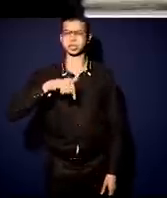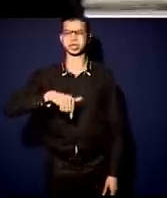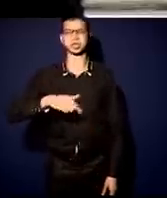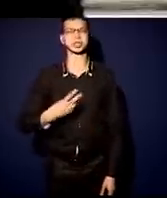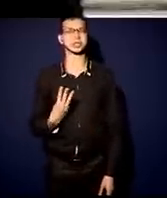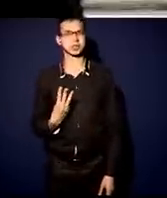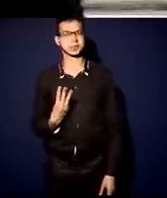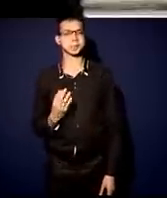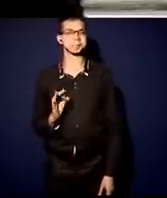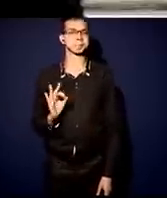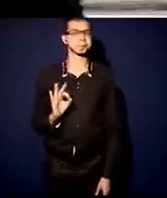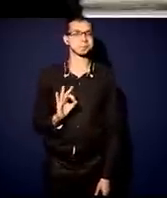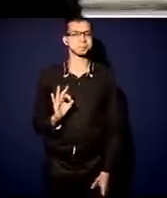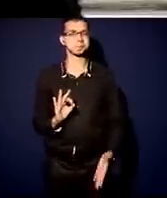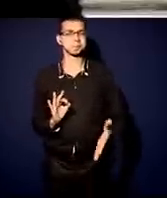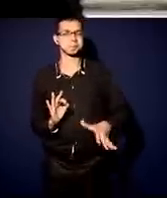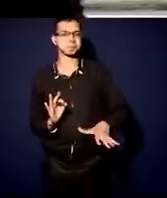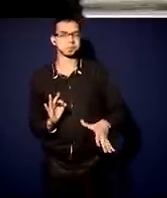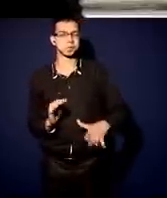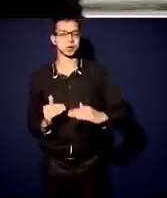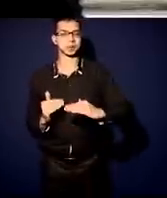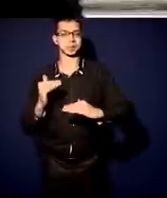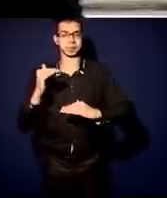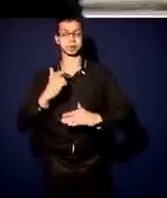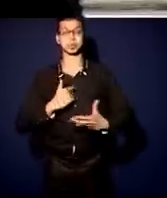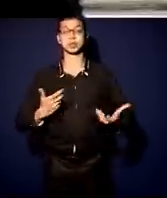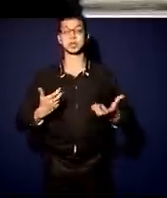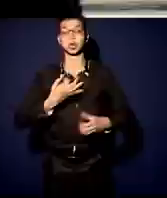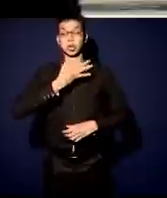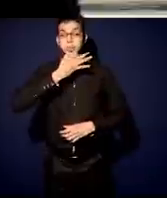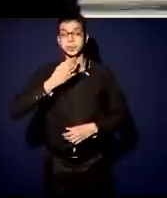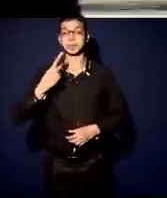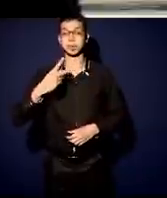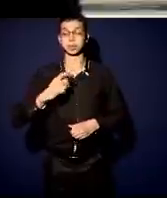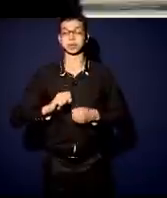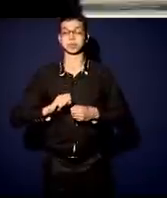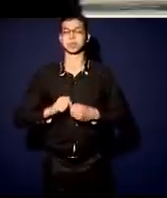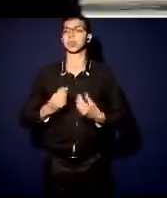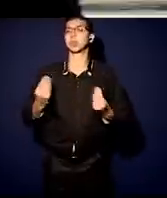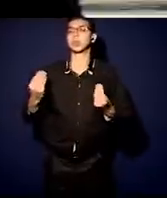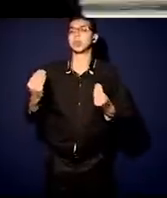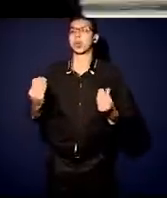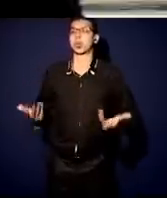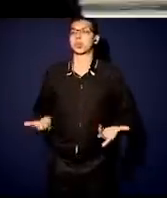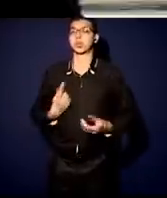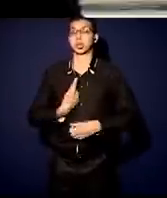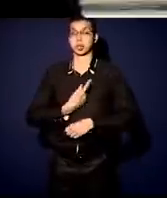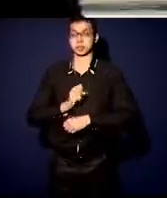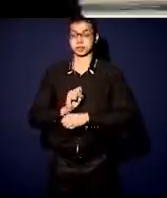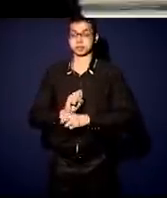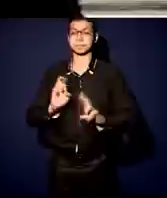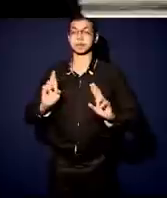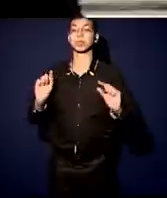76%. eu queria saber na sua opinião é como que a gente vai fazer e que que a gente pode esperar desse novo Marco fiscal